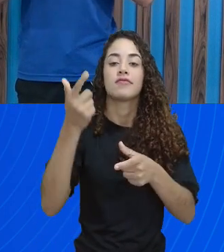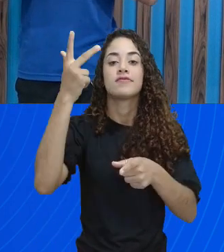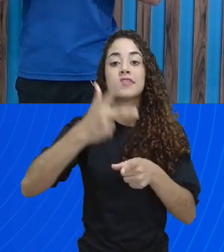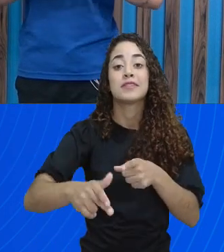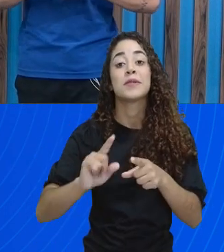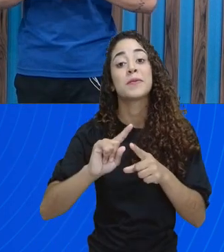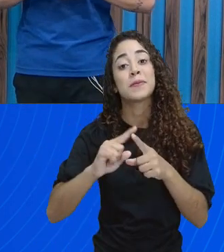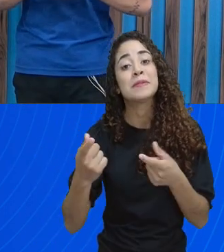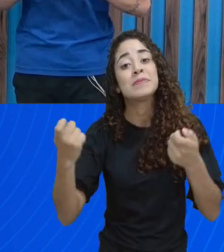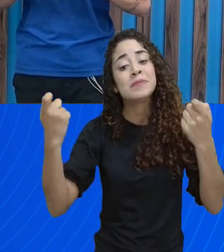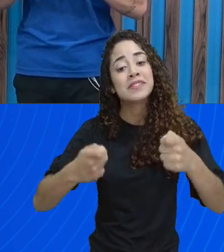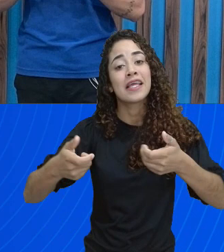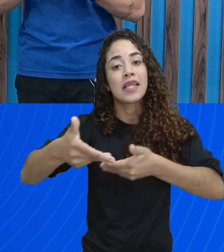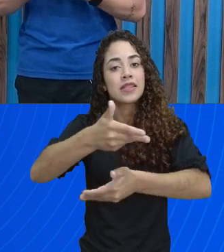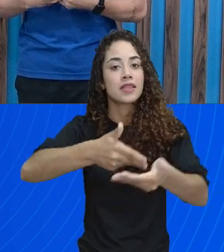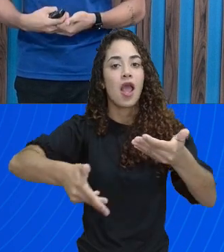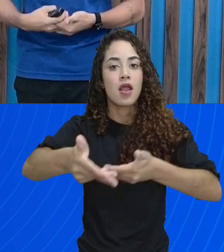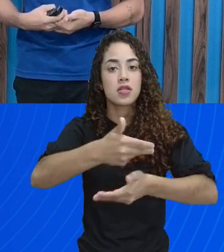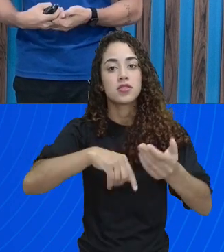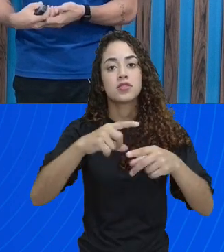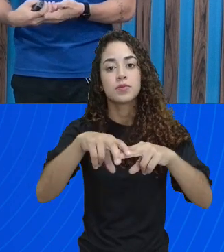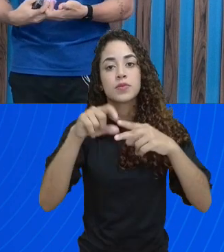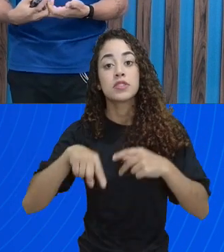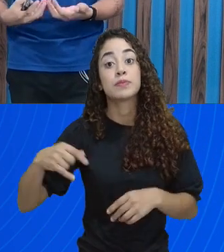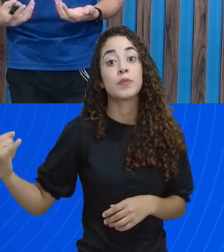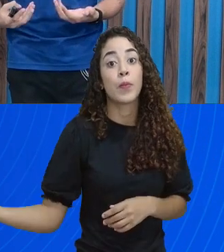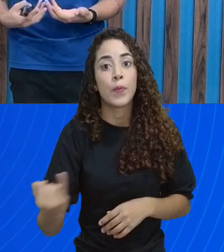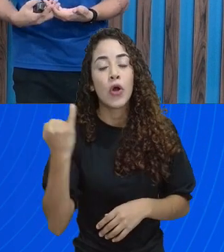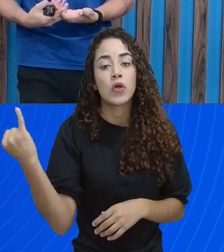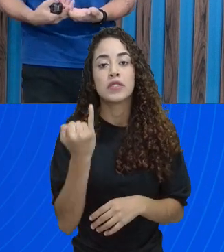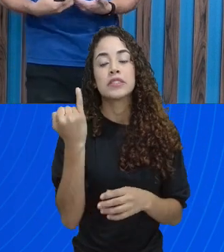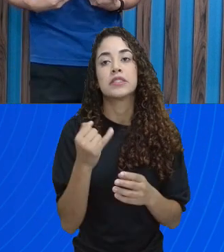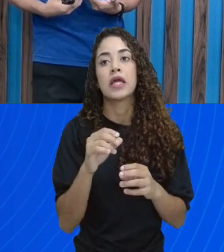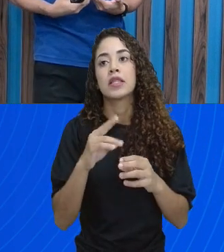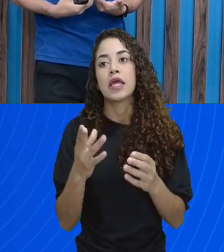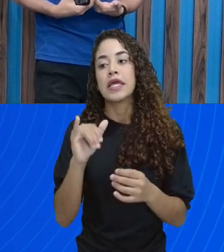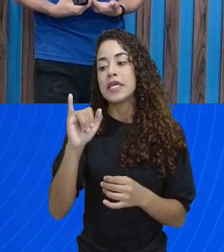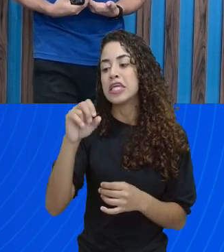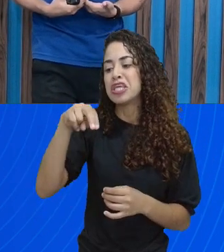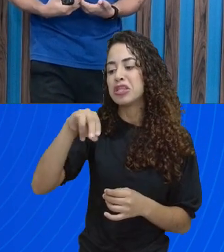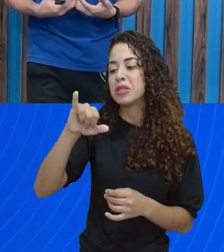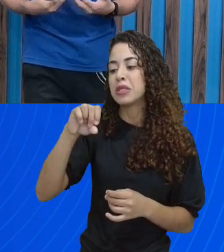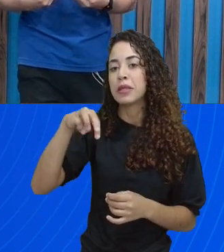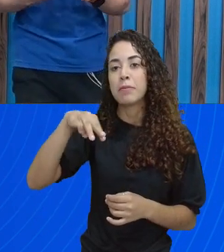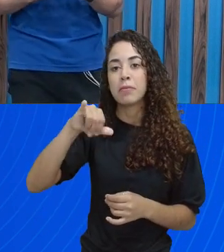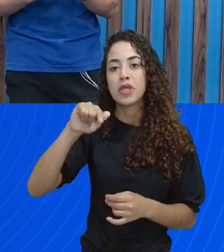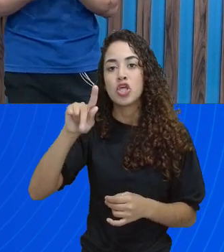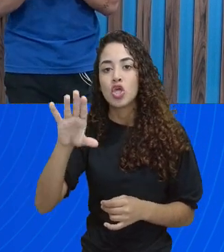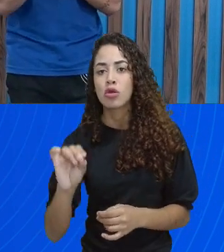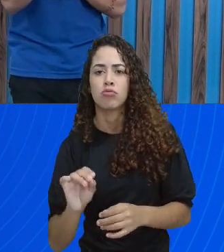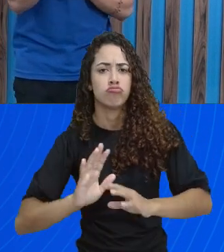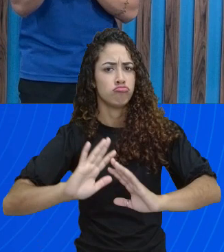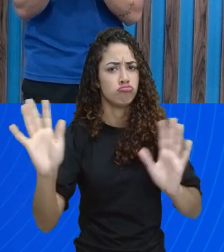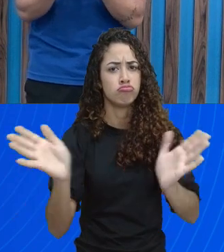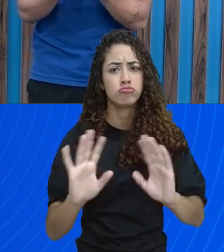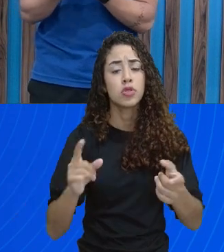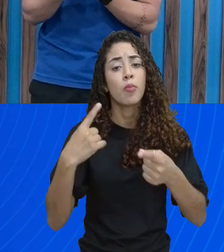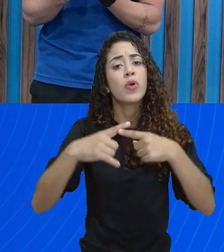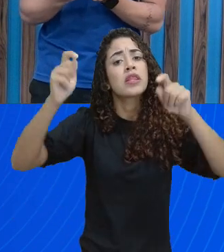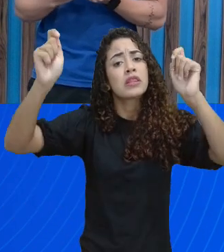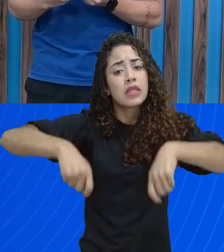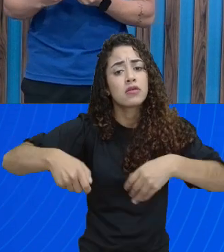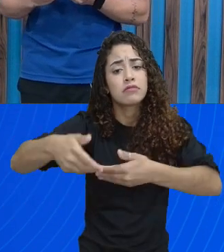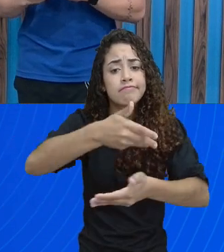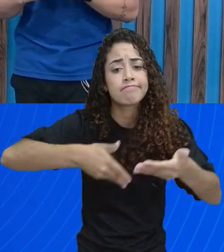têm essa interação. E aí, por isso que é muito importante não levar esse lado de inimigo, né? Porque você interage com aquela